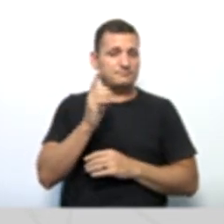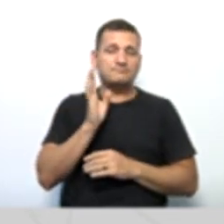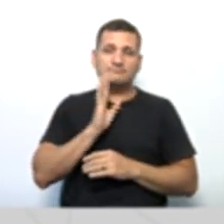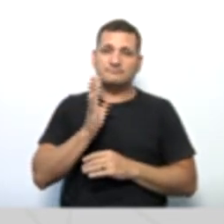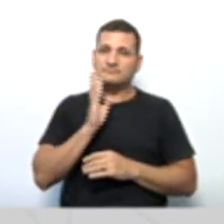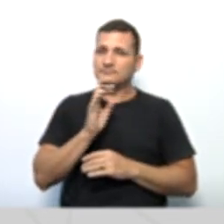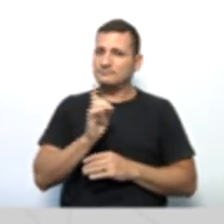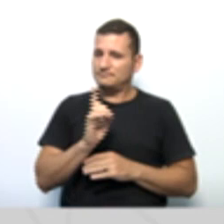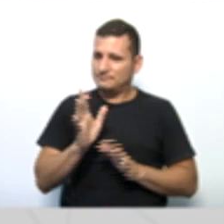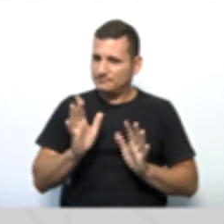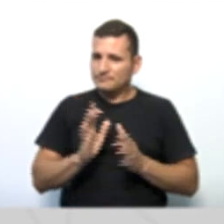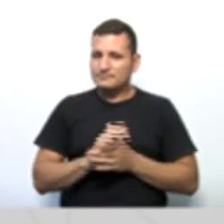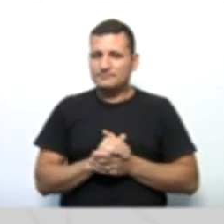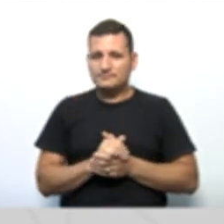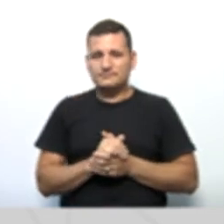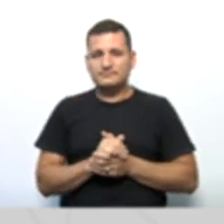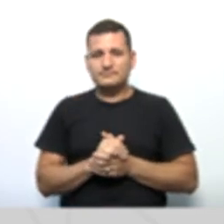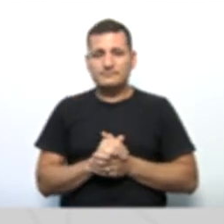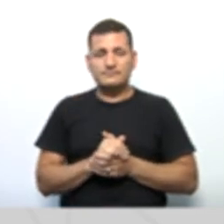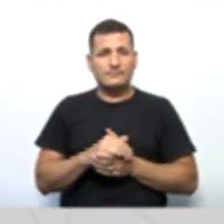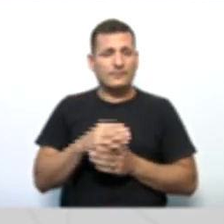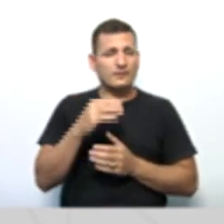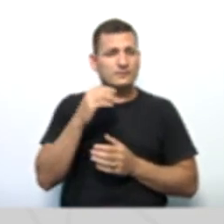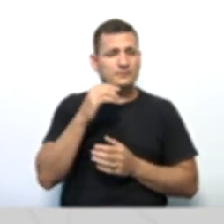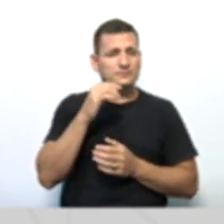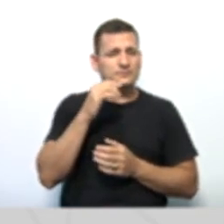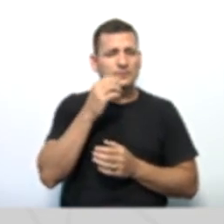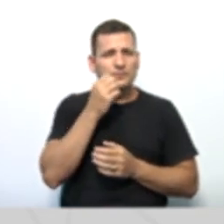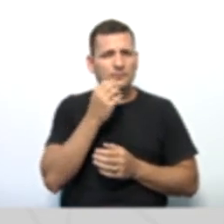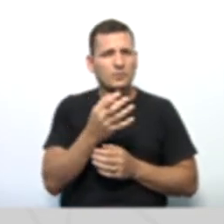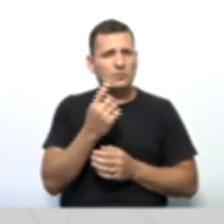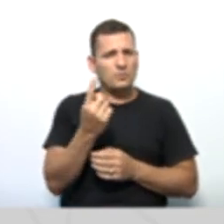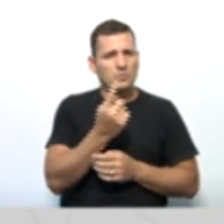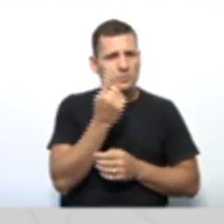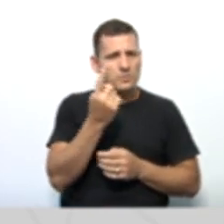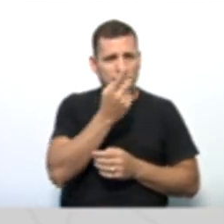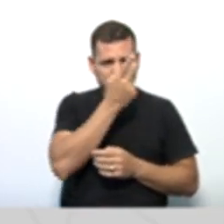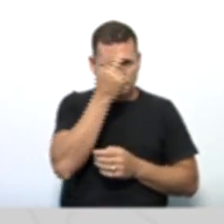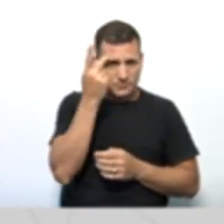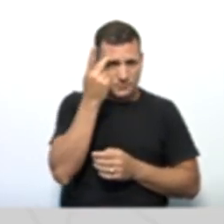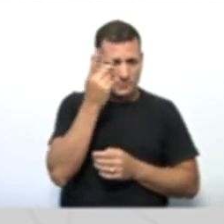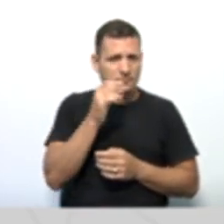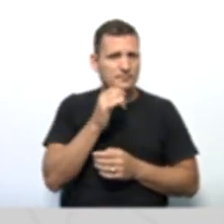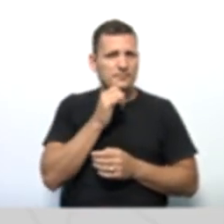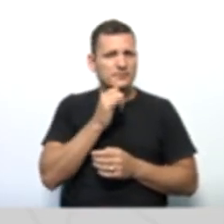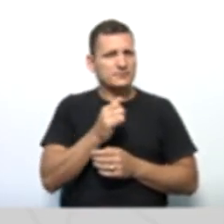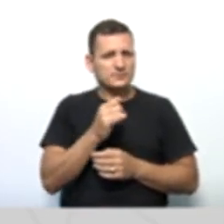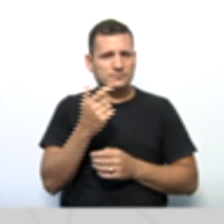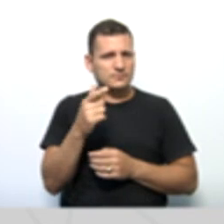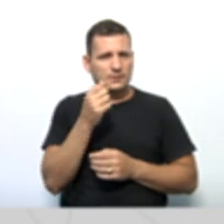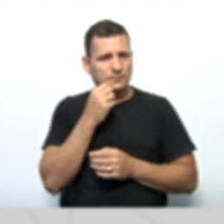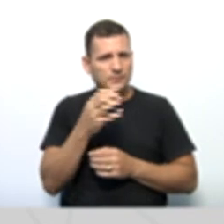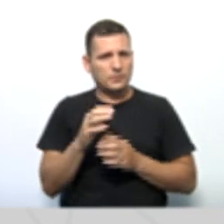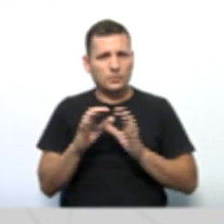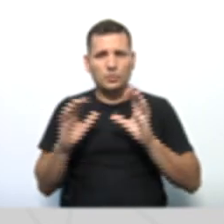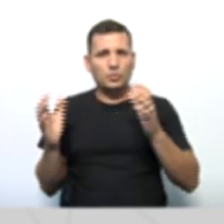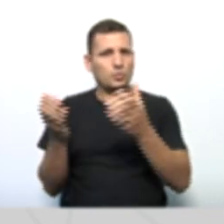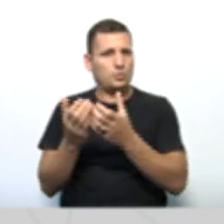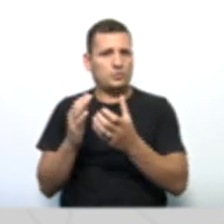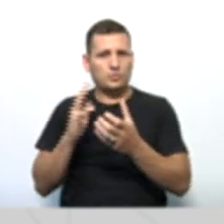legal. Mesmo que seja bom para um indivíduo, se não for bom para toda a coletividade, não é